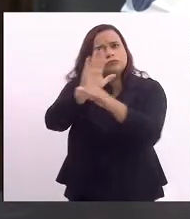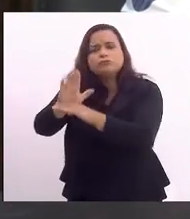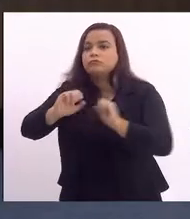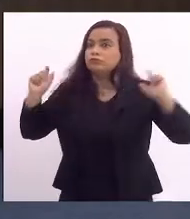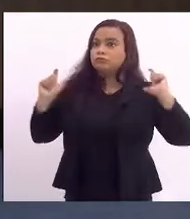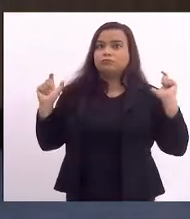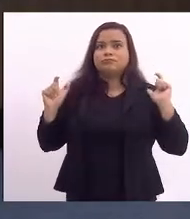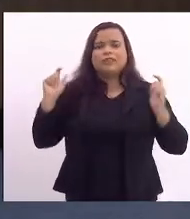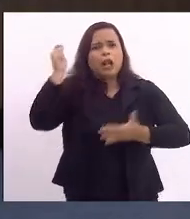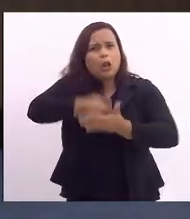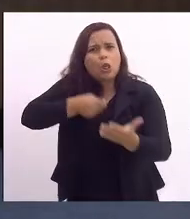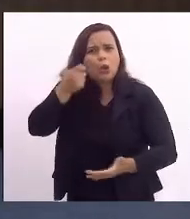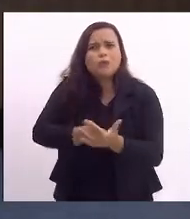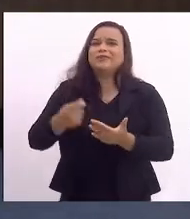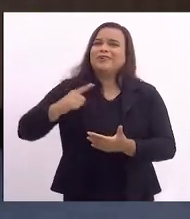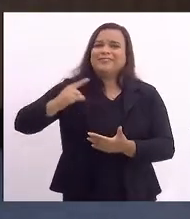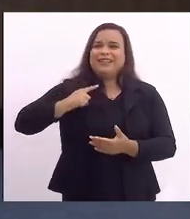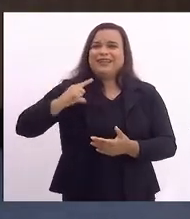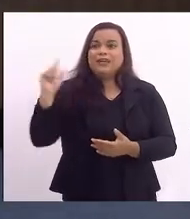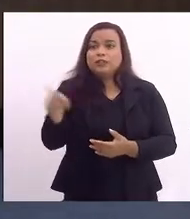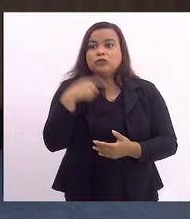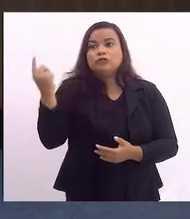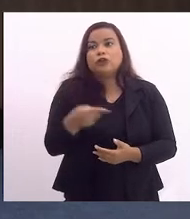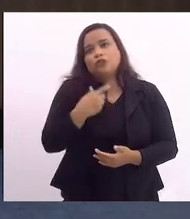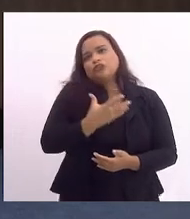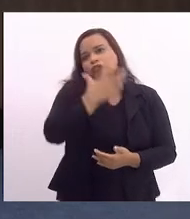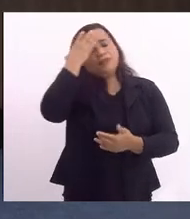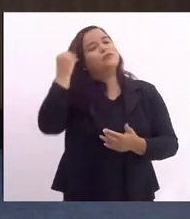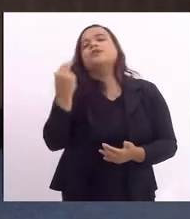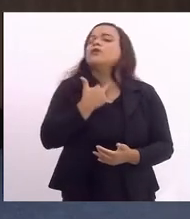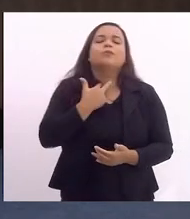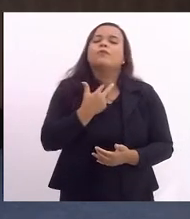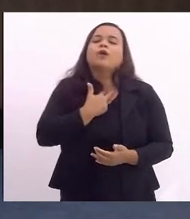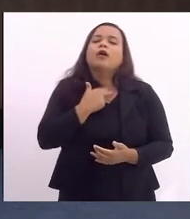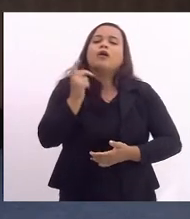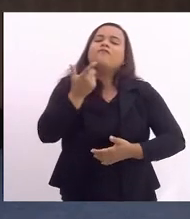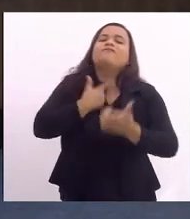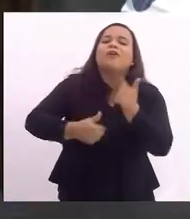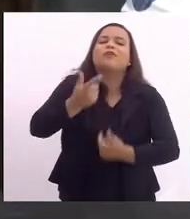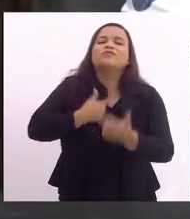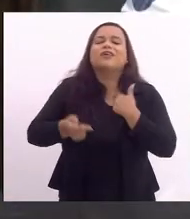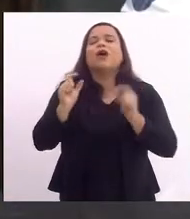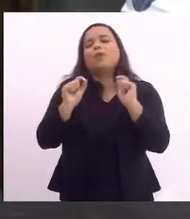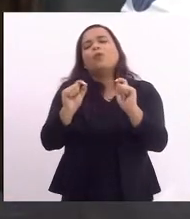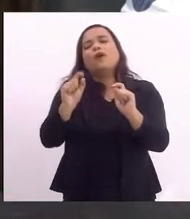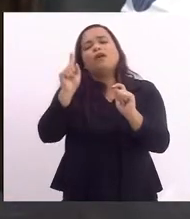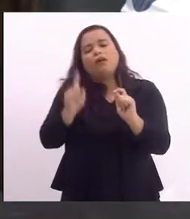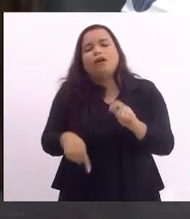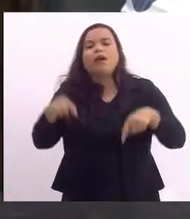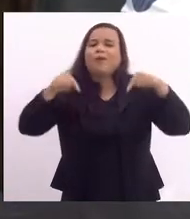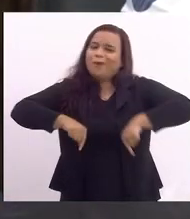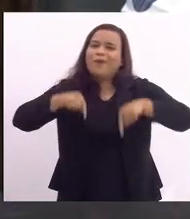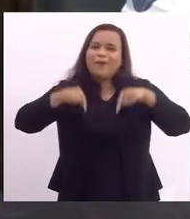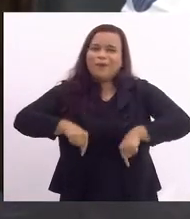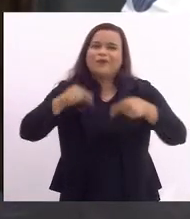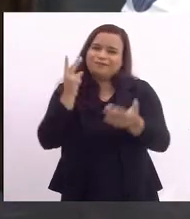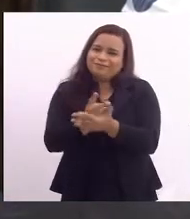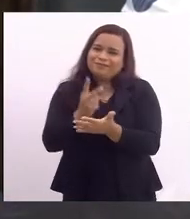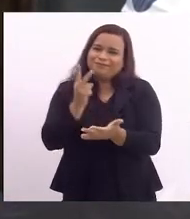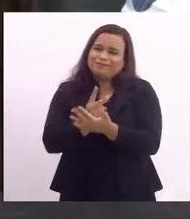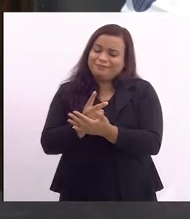com luta, a gente não pode deixar de falar da nossa vontade, do nosso desejo, que ainda